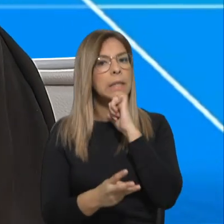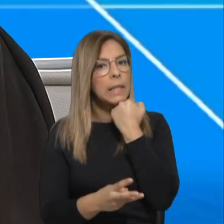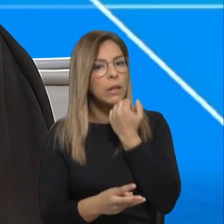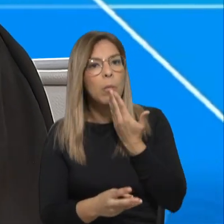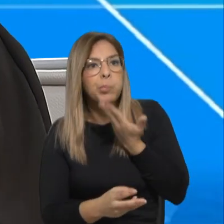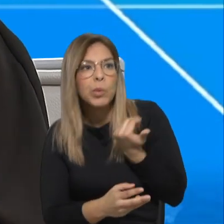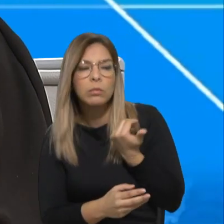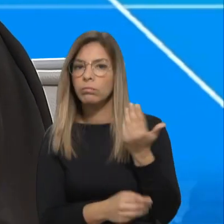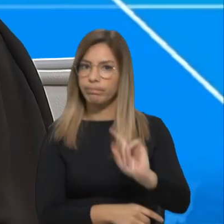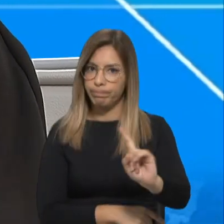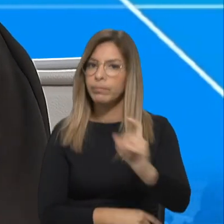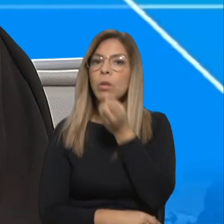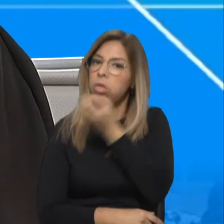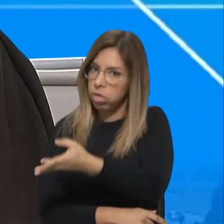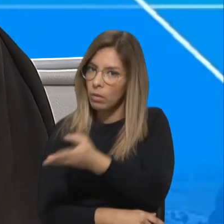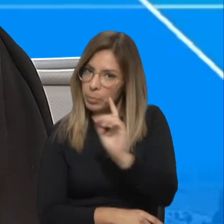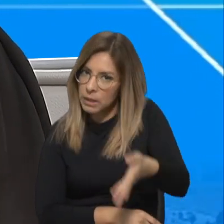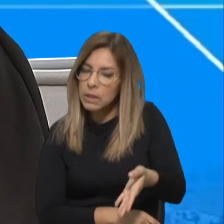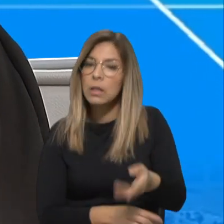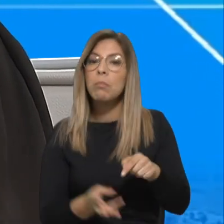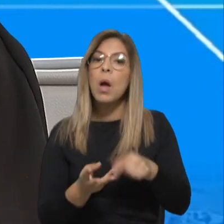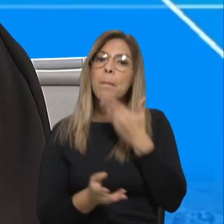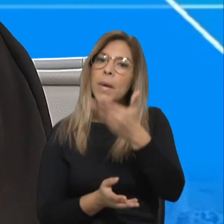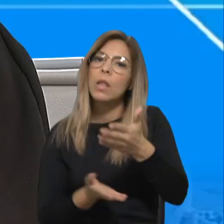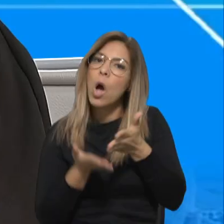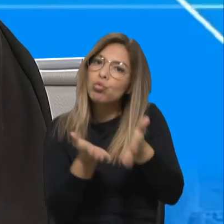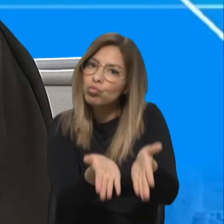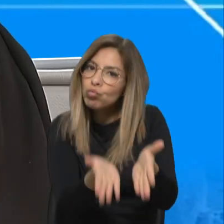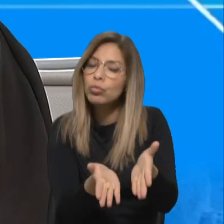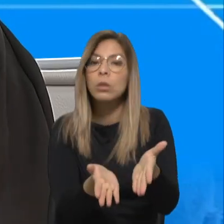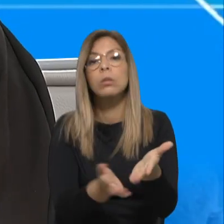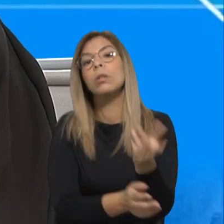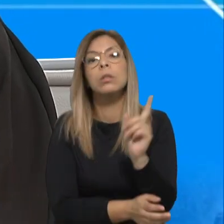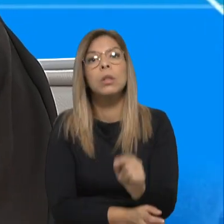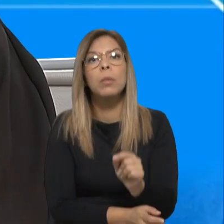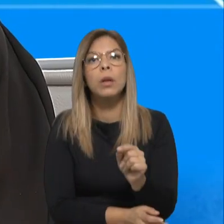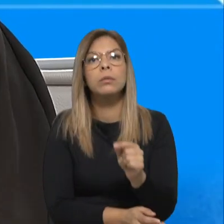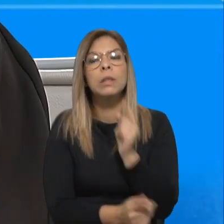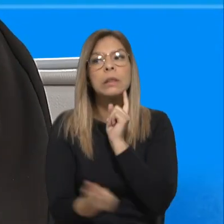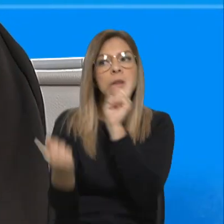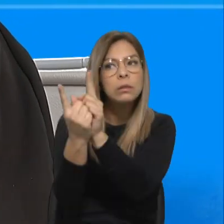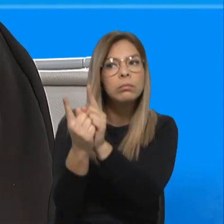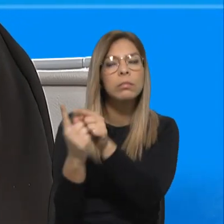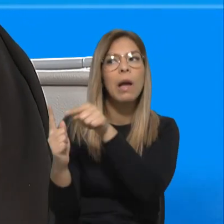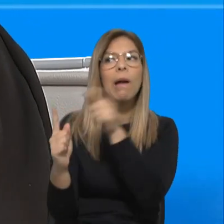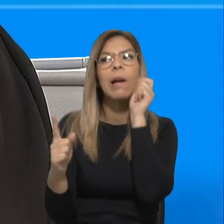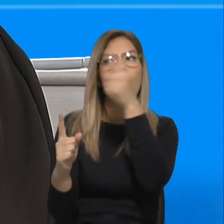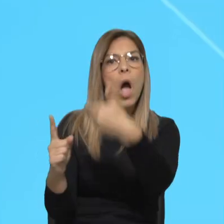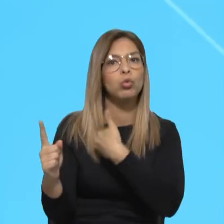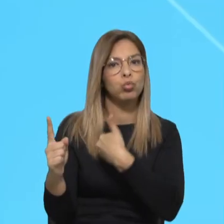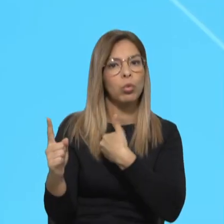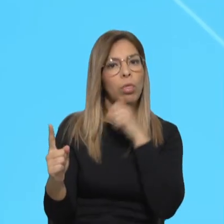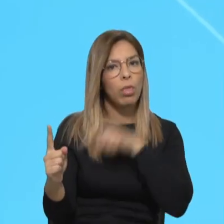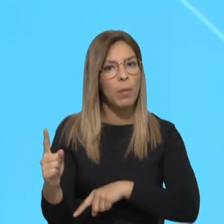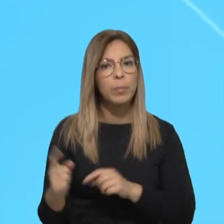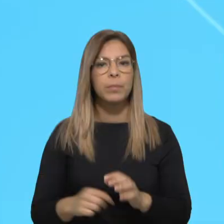ser guardados e que devem sempre pedir ajuda e aprender a quem e como é que podem pedir ajuda. Isso é muito importante. Uma afirmação